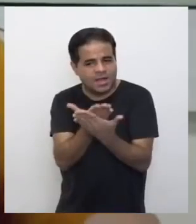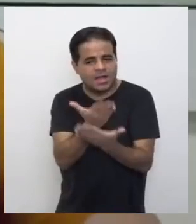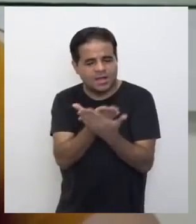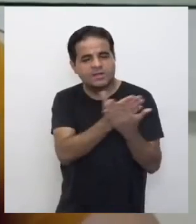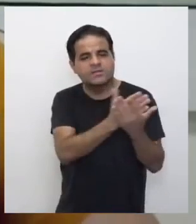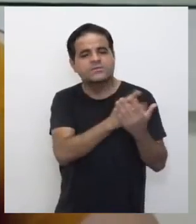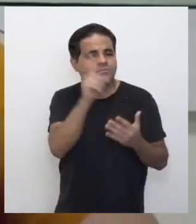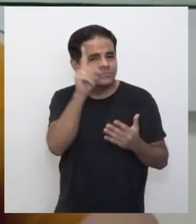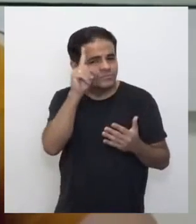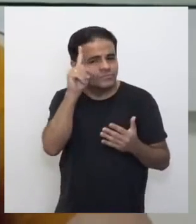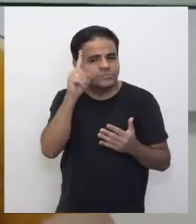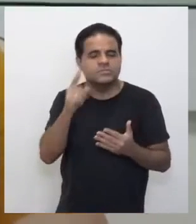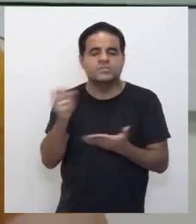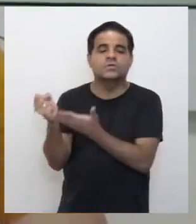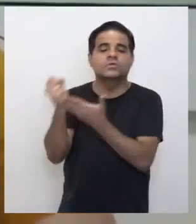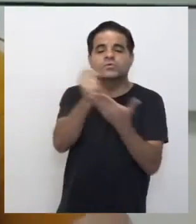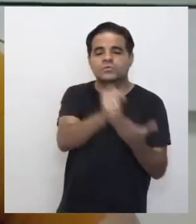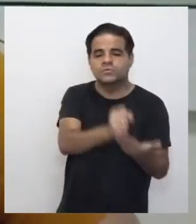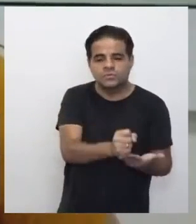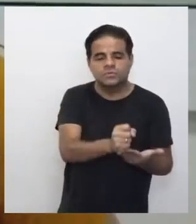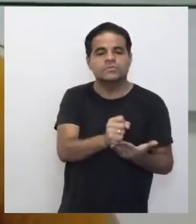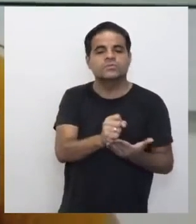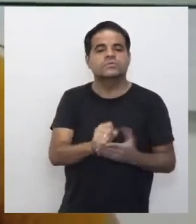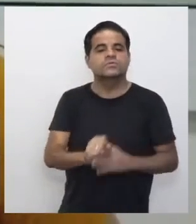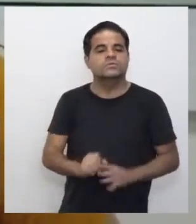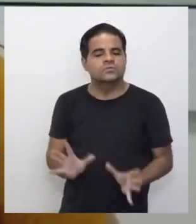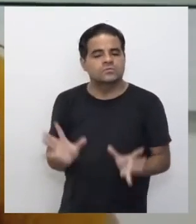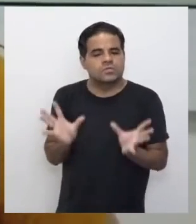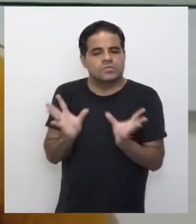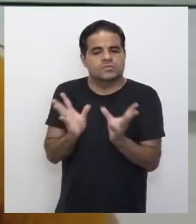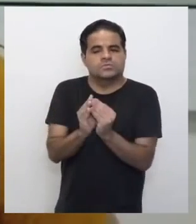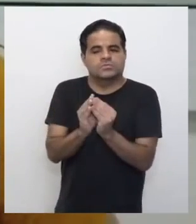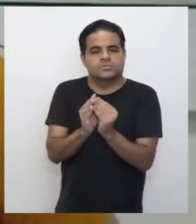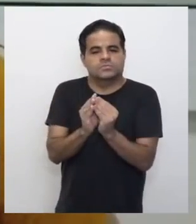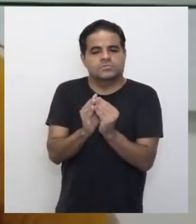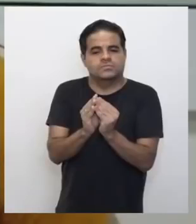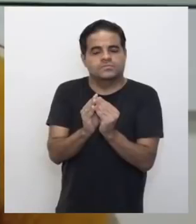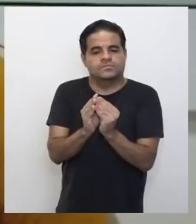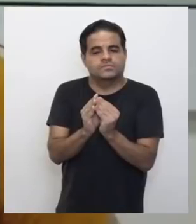cotidiano, eu trouxe um trecho, um excerto.